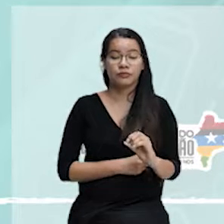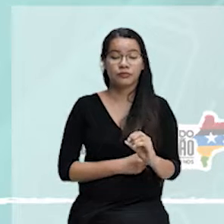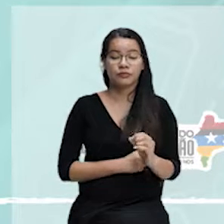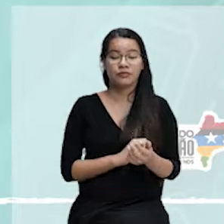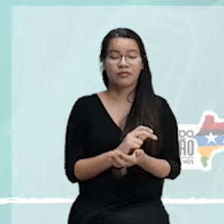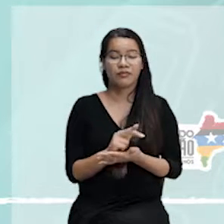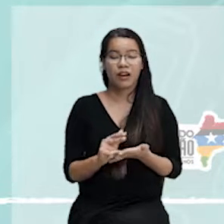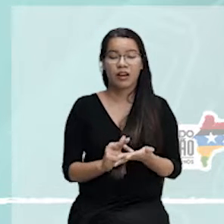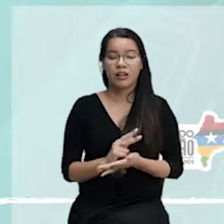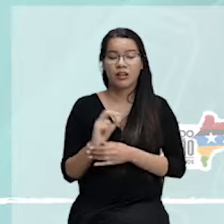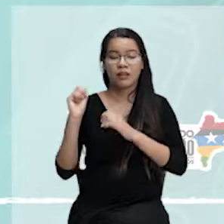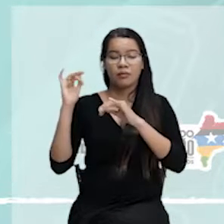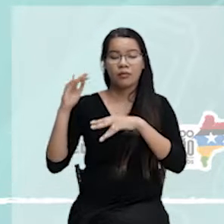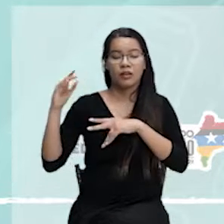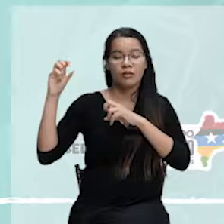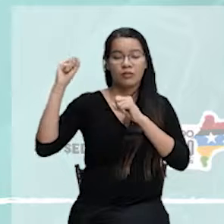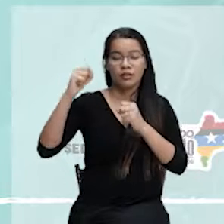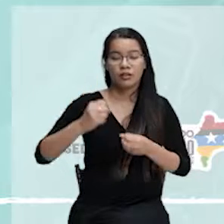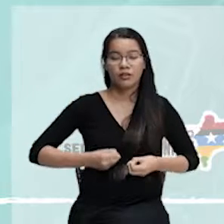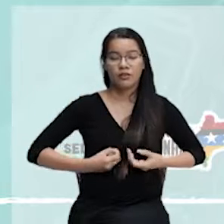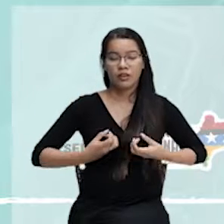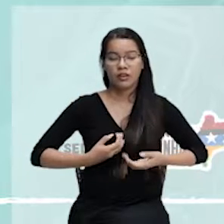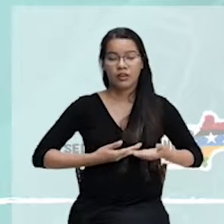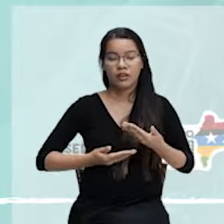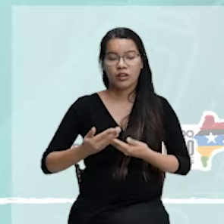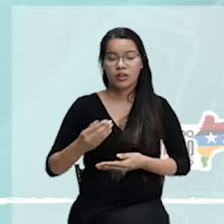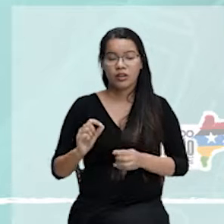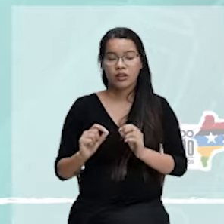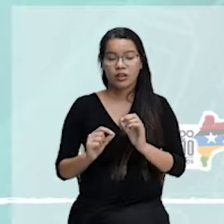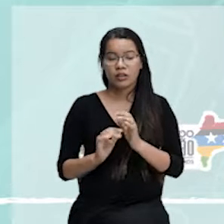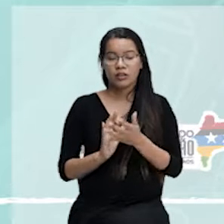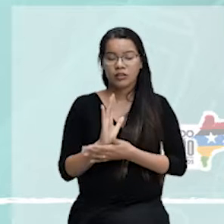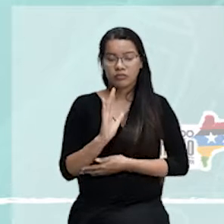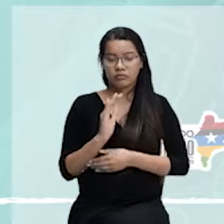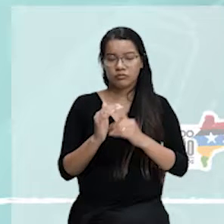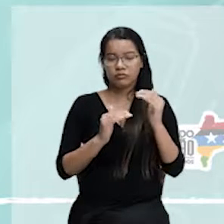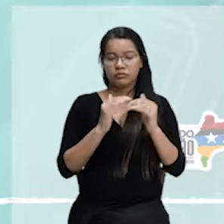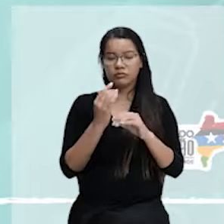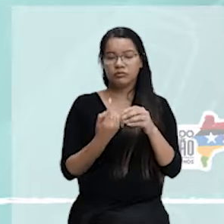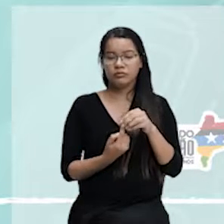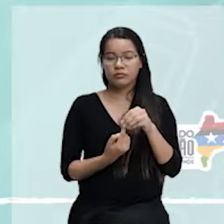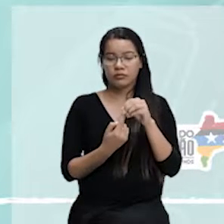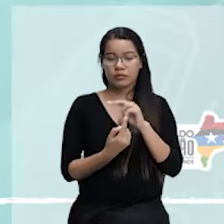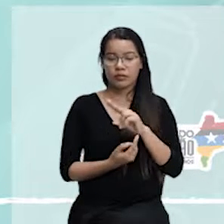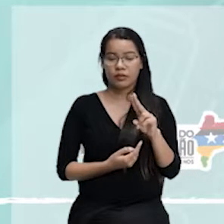as manifestações que constituíram um processo único, chamado, anota também,